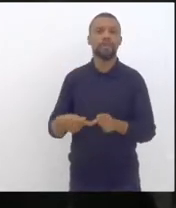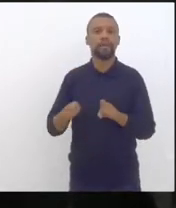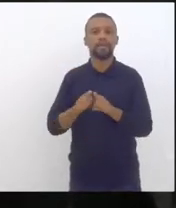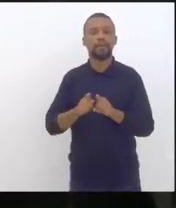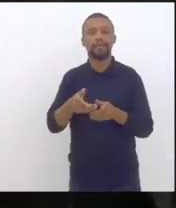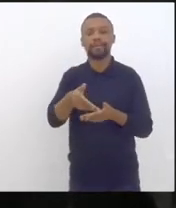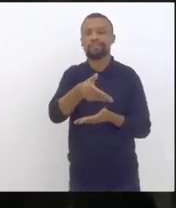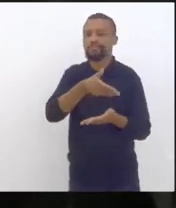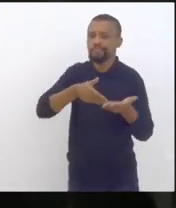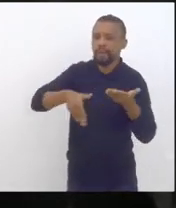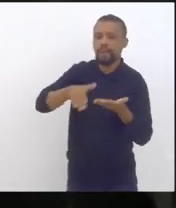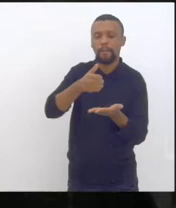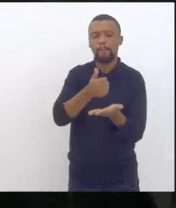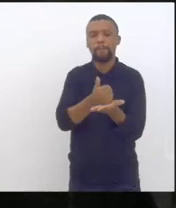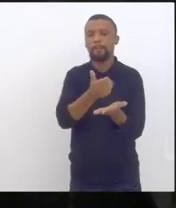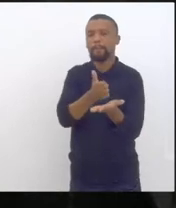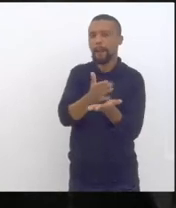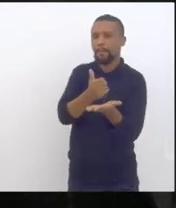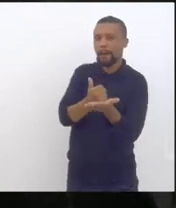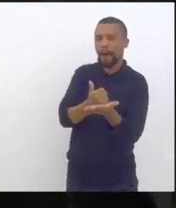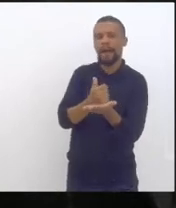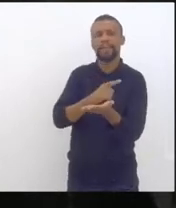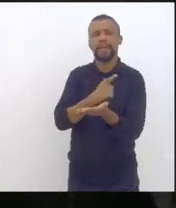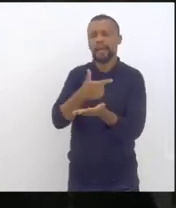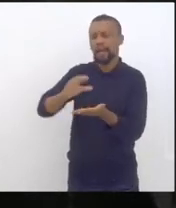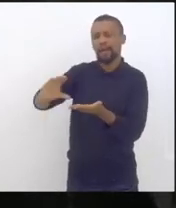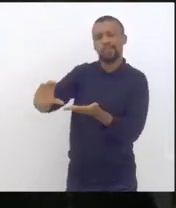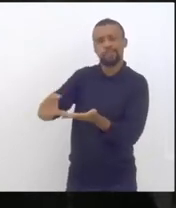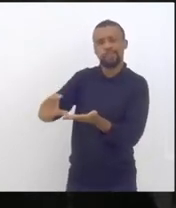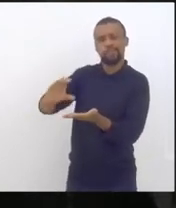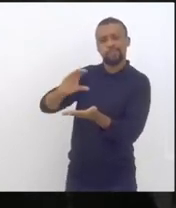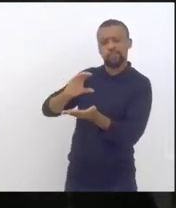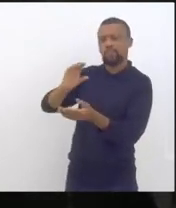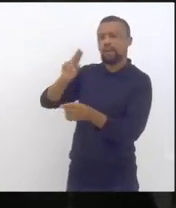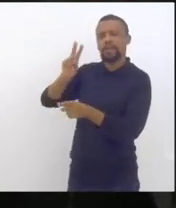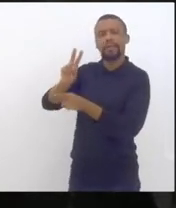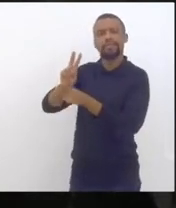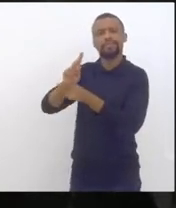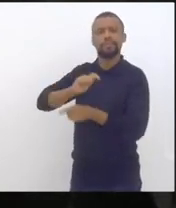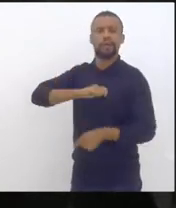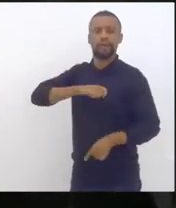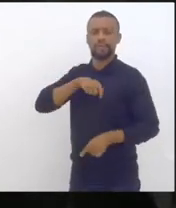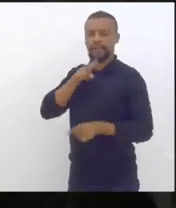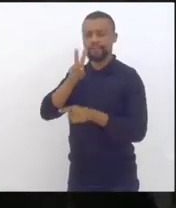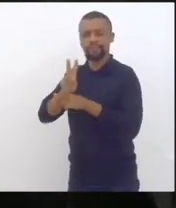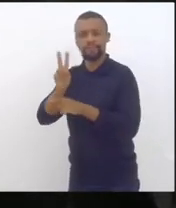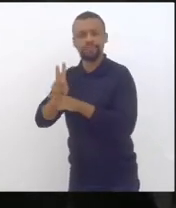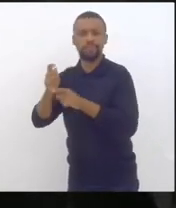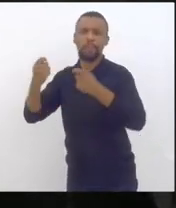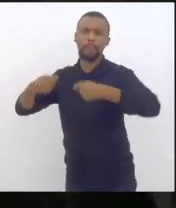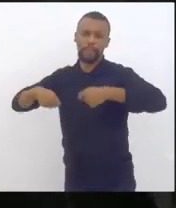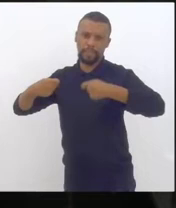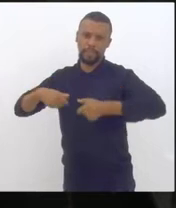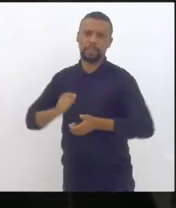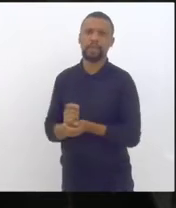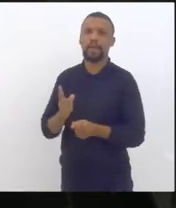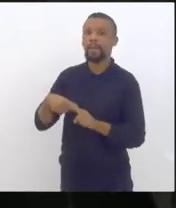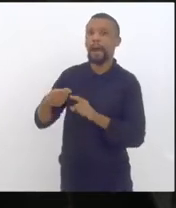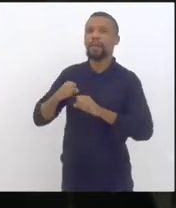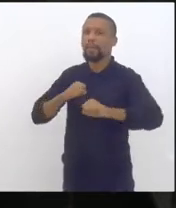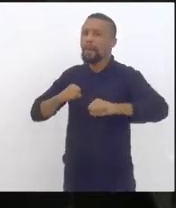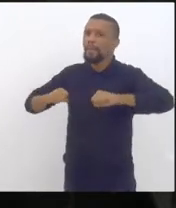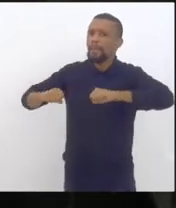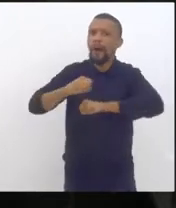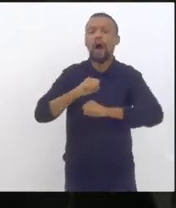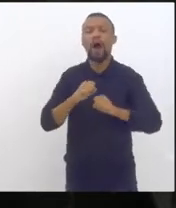participações ainda pela muito dinheiro para ser fiscalizado e é a luta